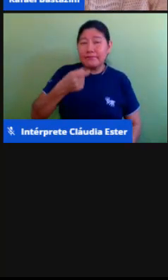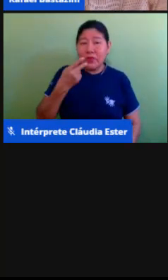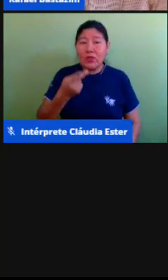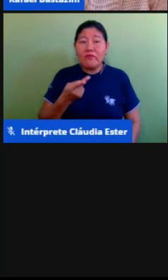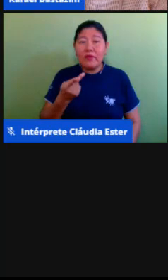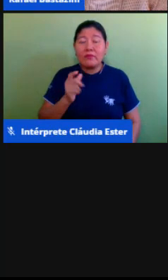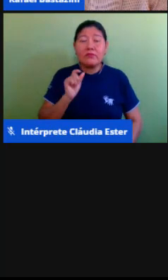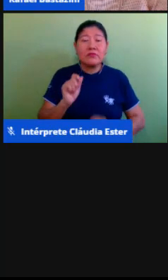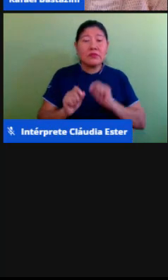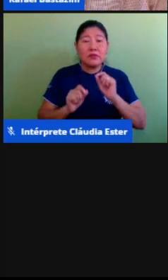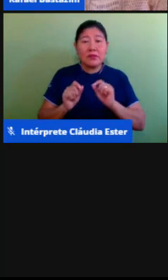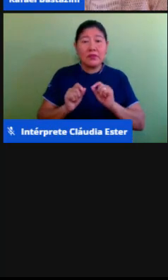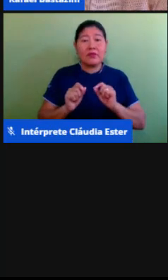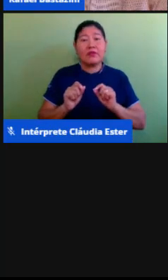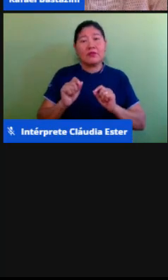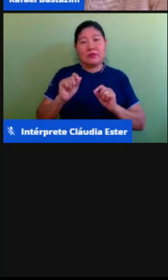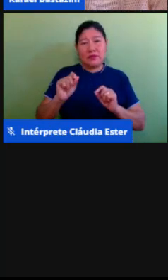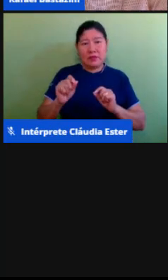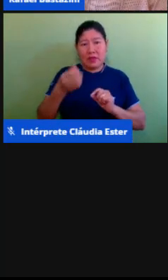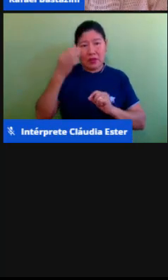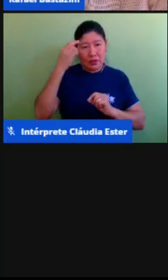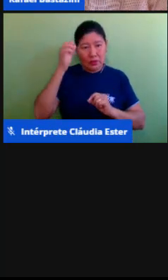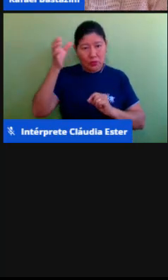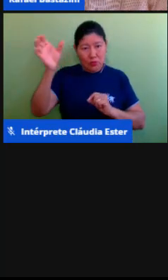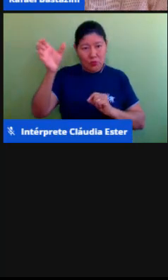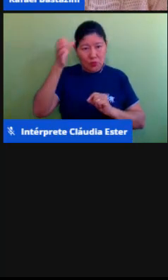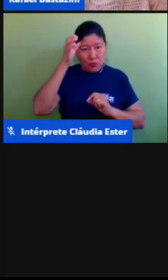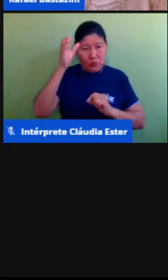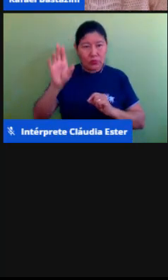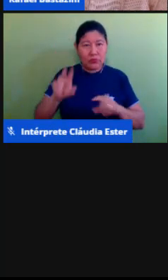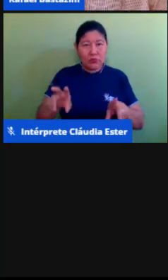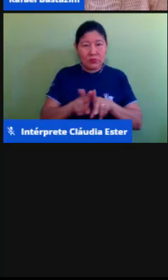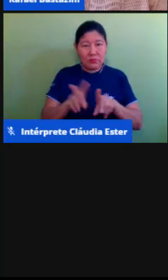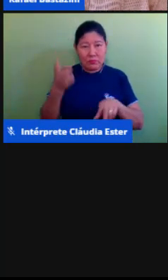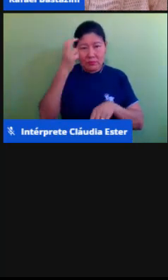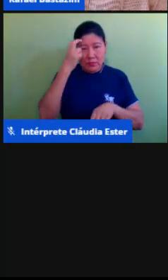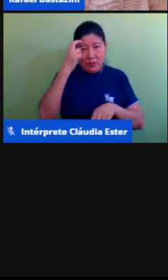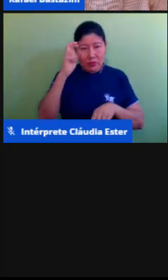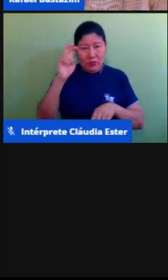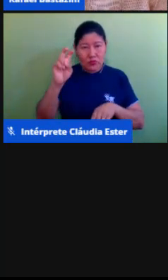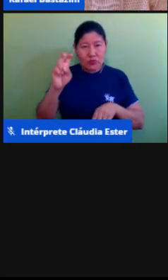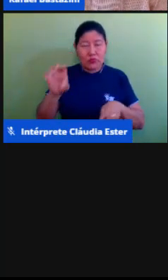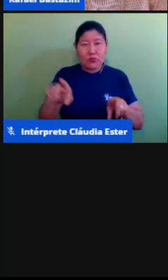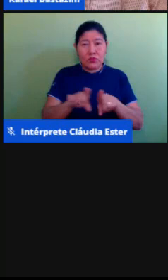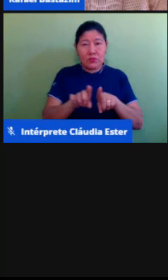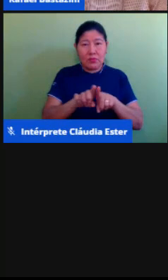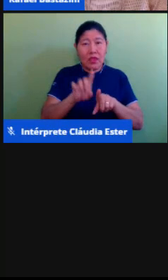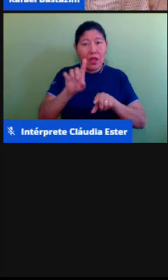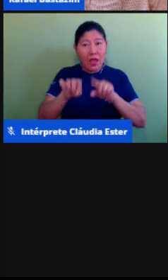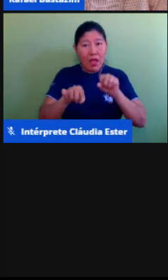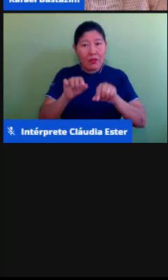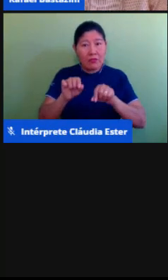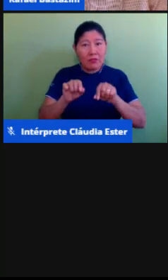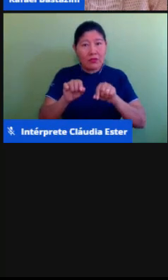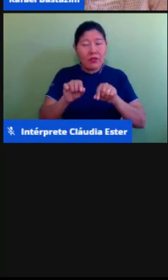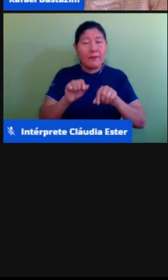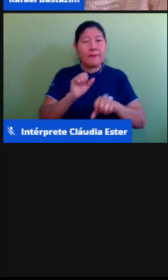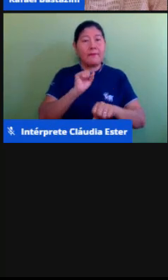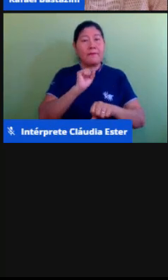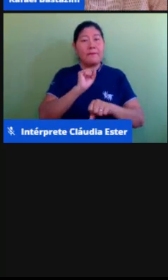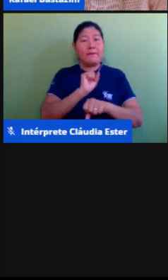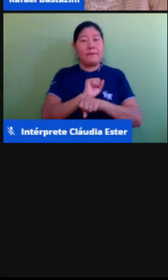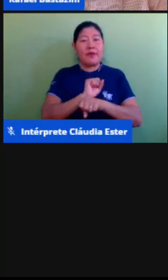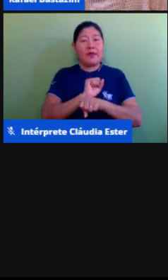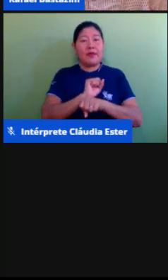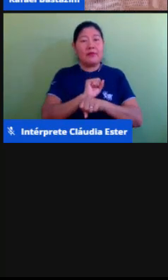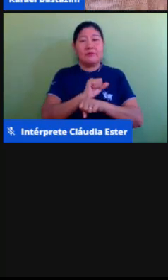de que a cultura da qual a paisagem é uma expressão, ela era vista como homogênea, estática, sem contradições e